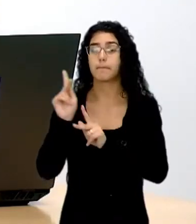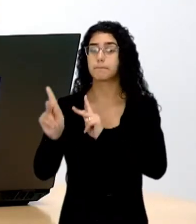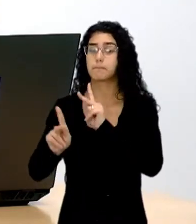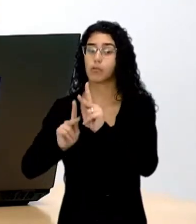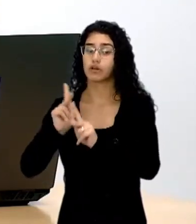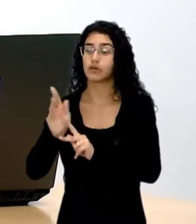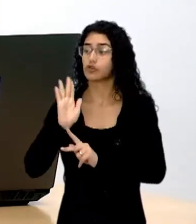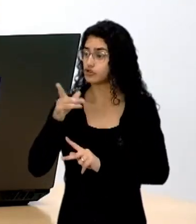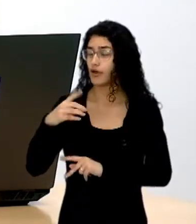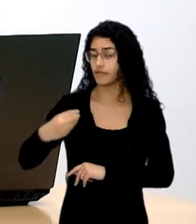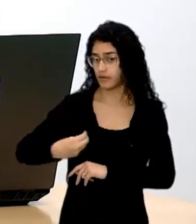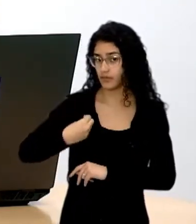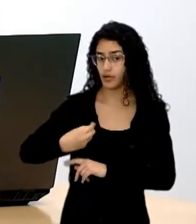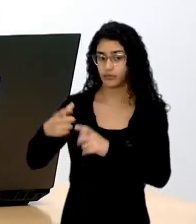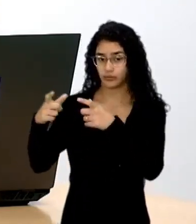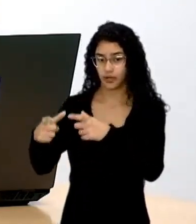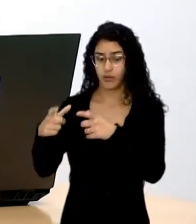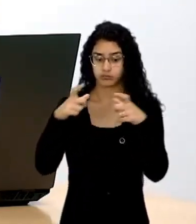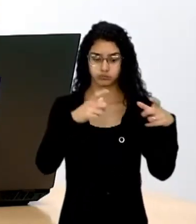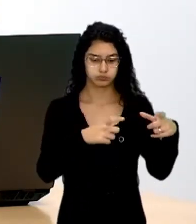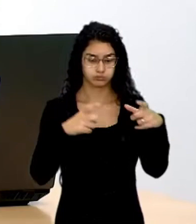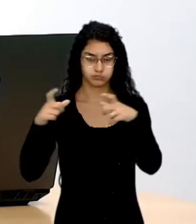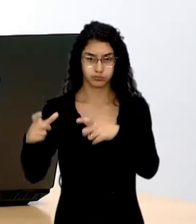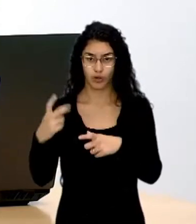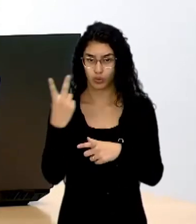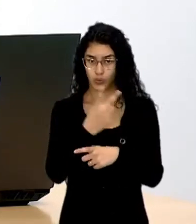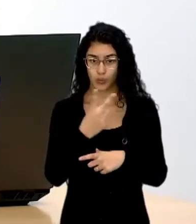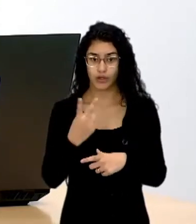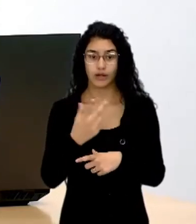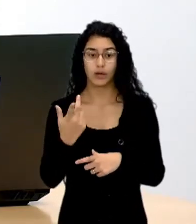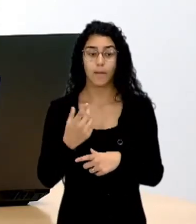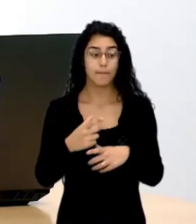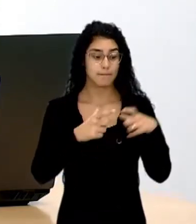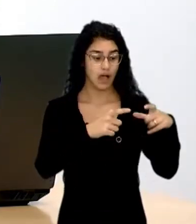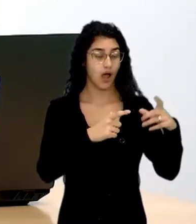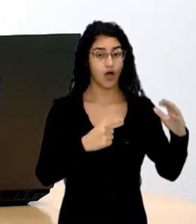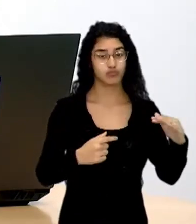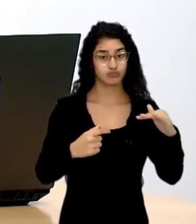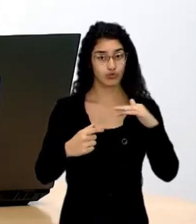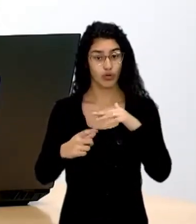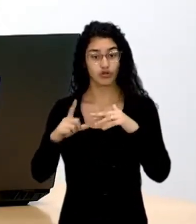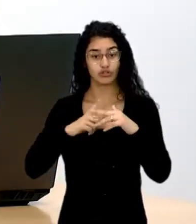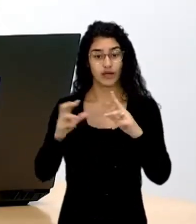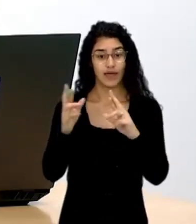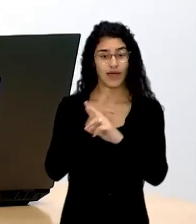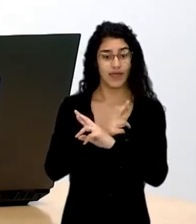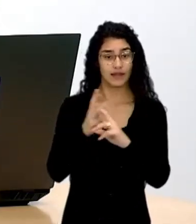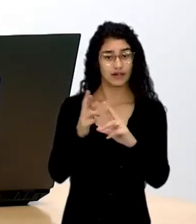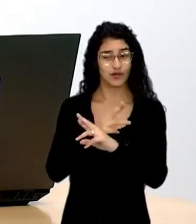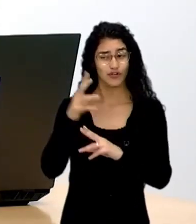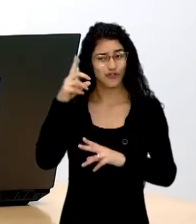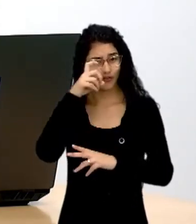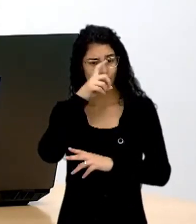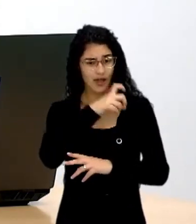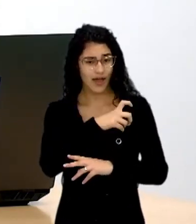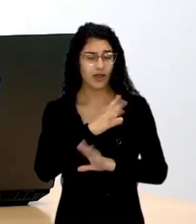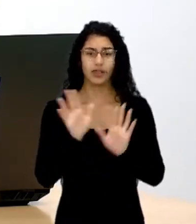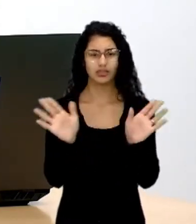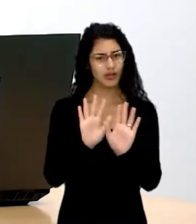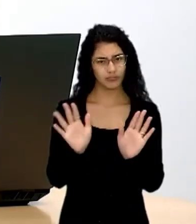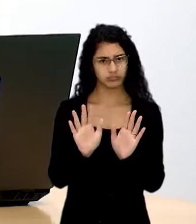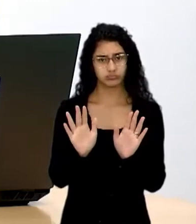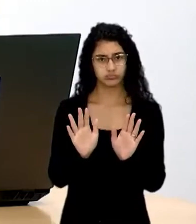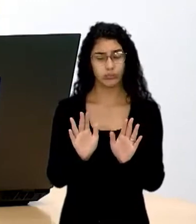populações que já estavam lá, as populações nativas. Então essa galera que chegou tinha relações, eram relações conflituosas? Não